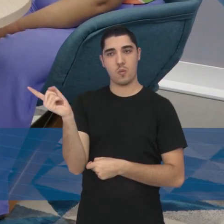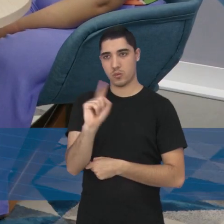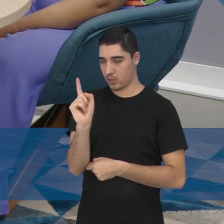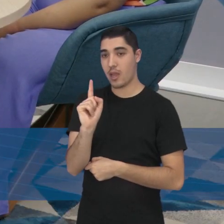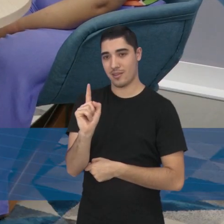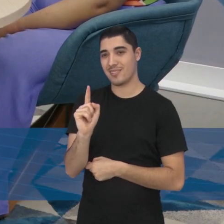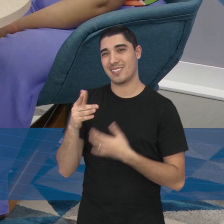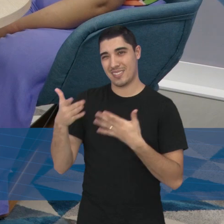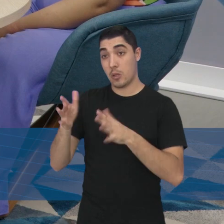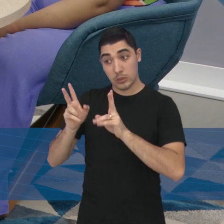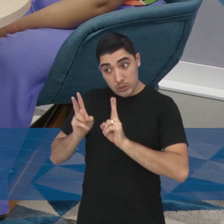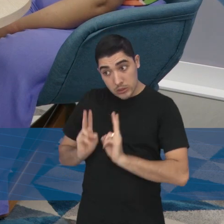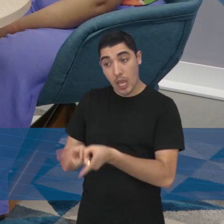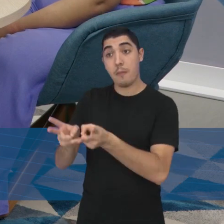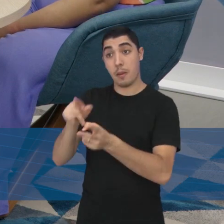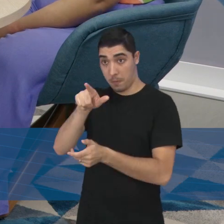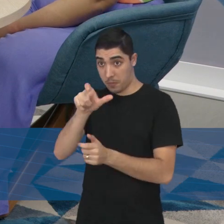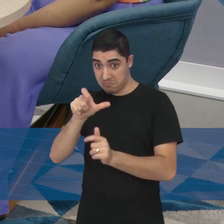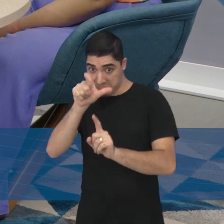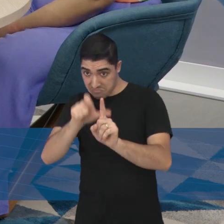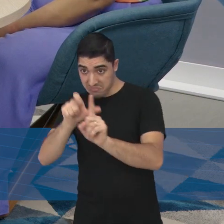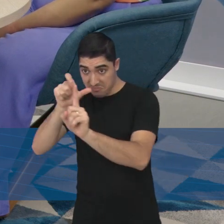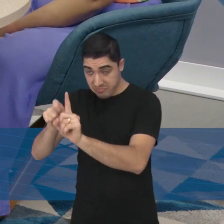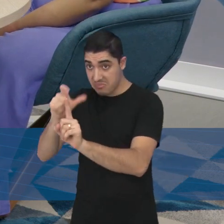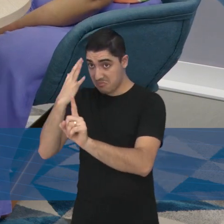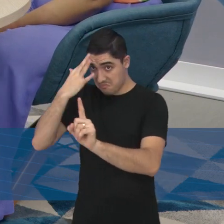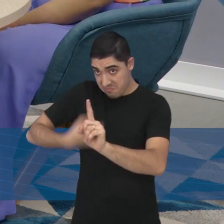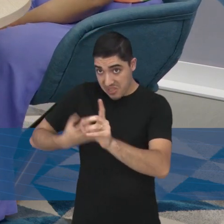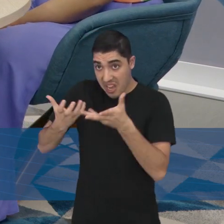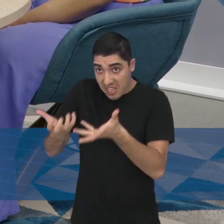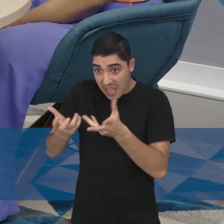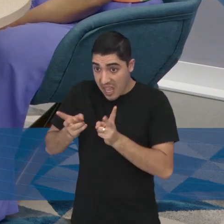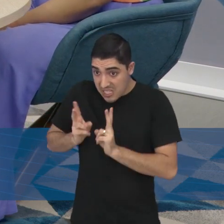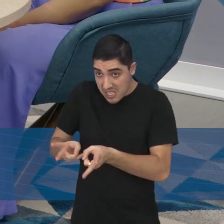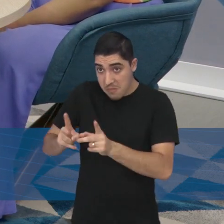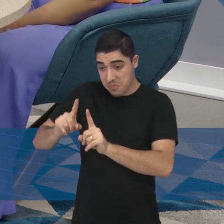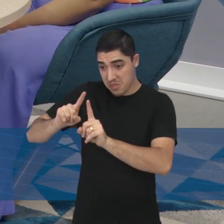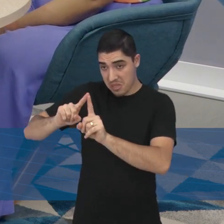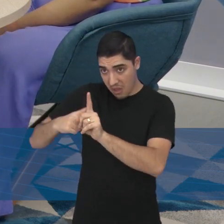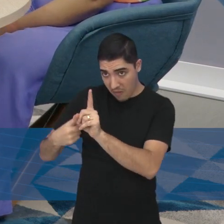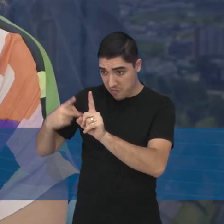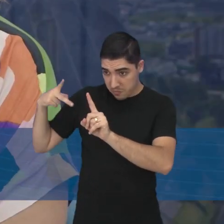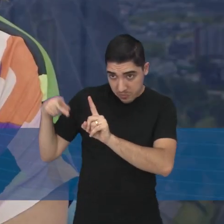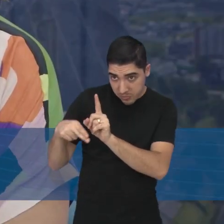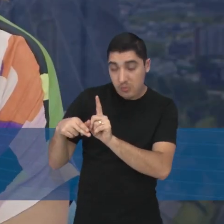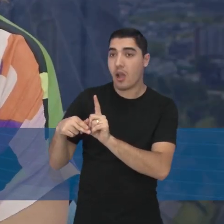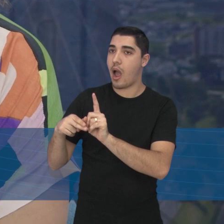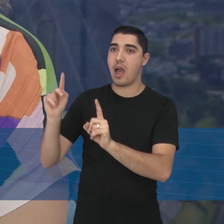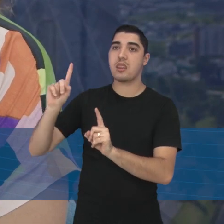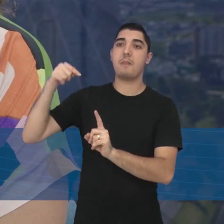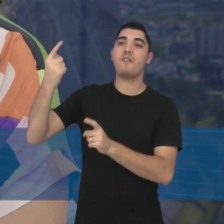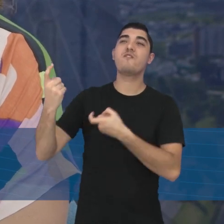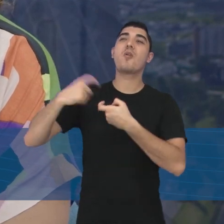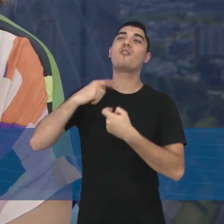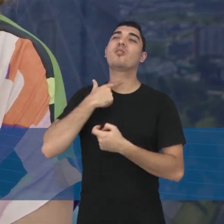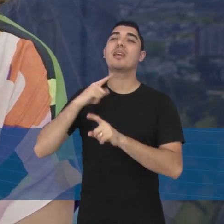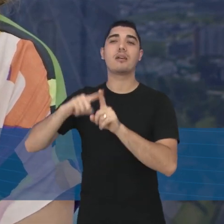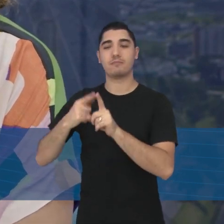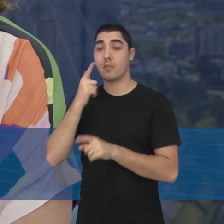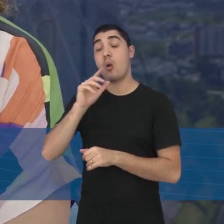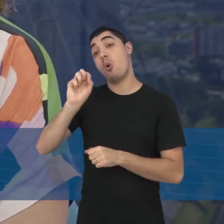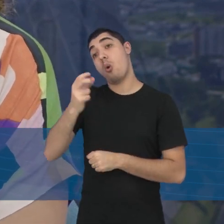tem que estar muito certo dessa escolha quando faz. Porém, os outros métodos, o DIU,